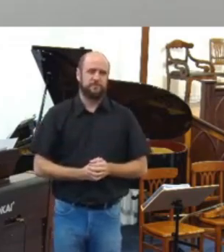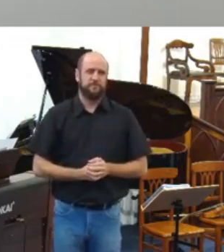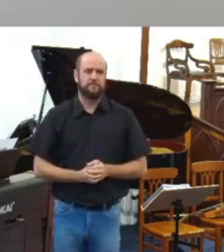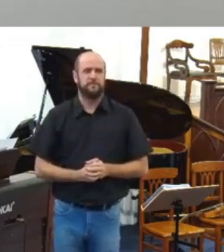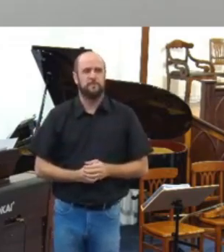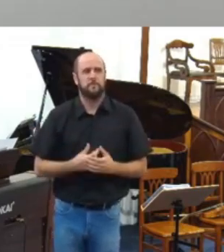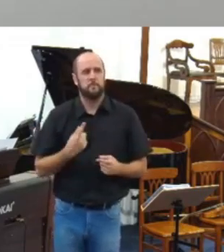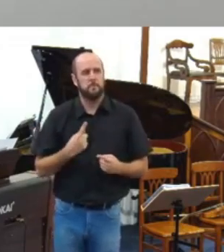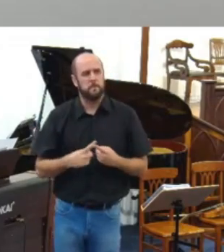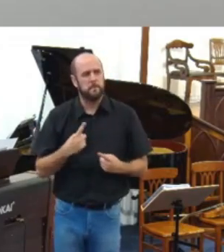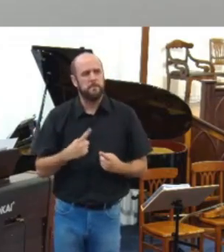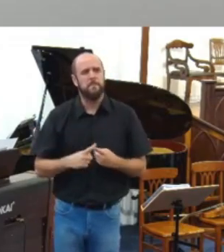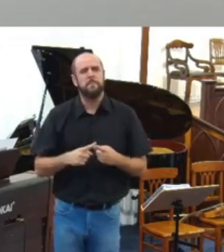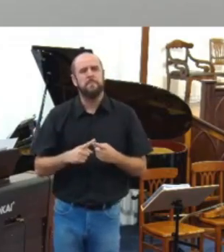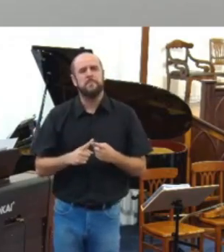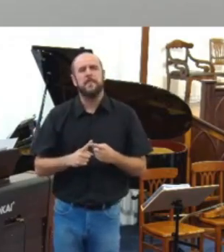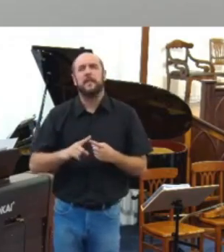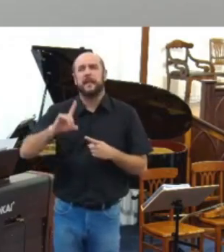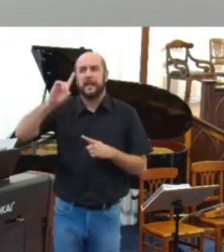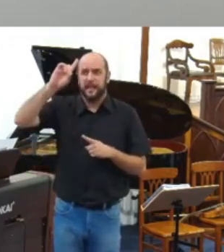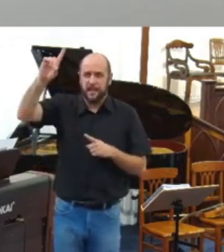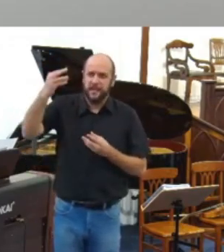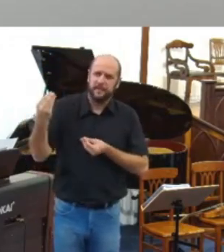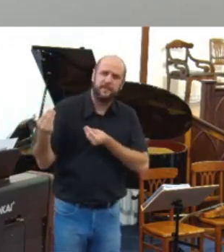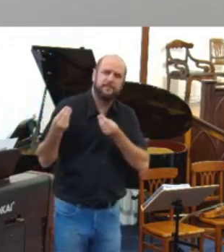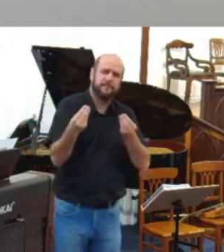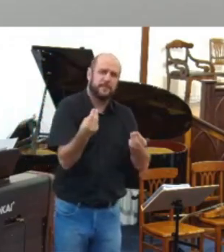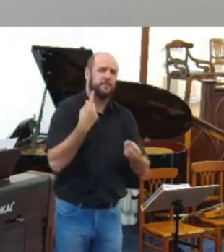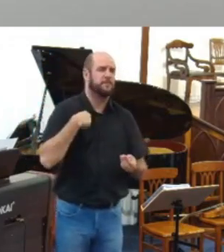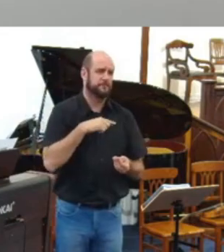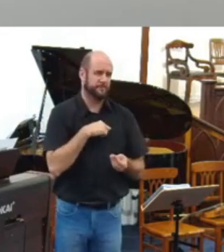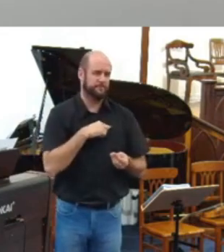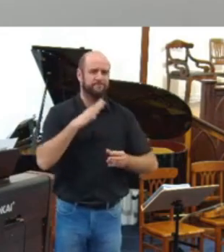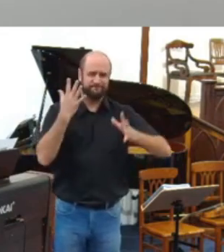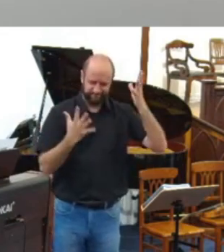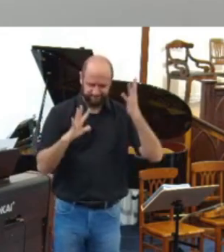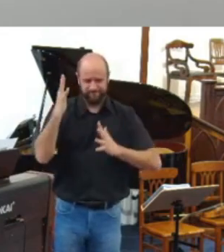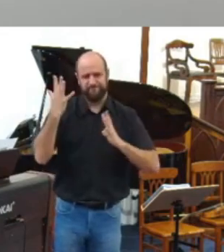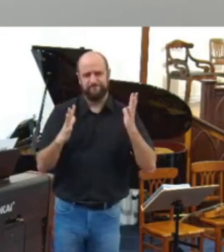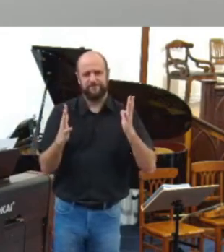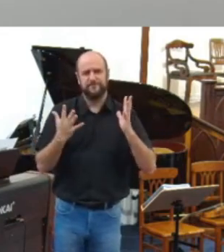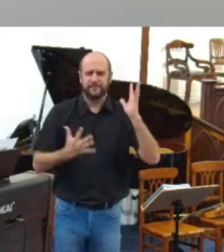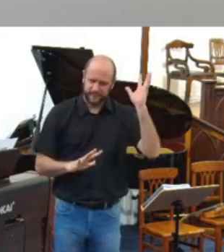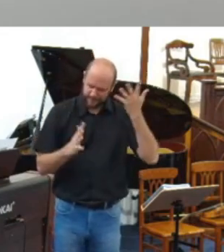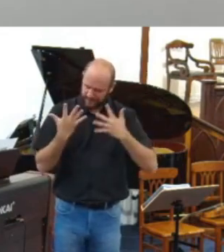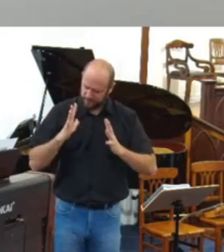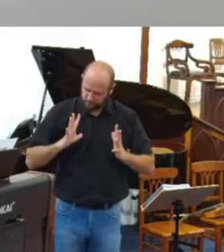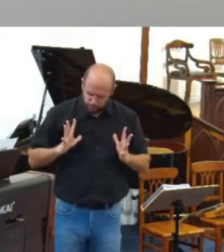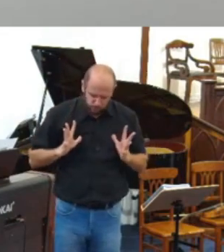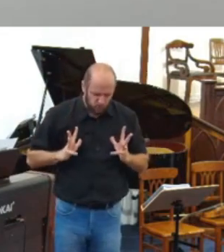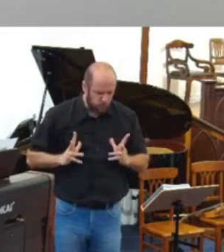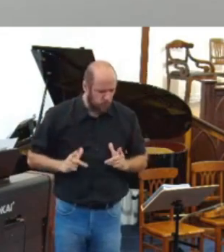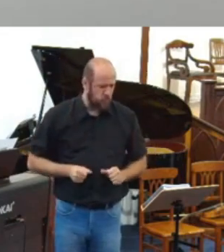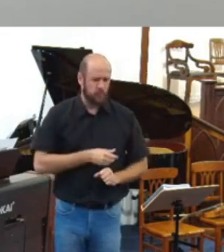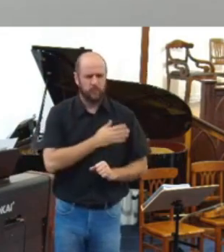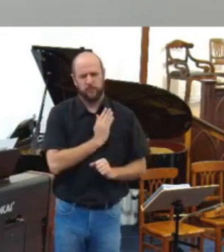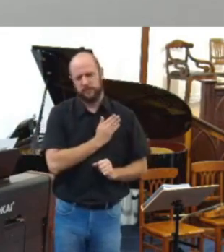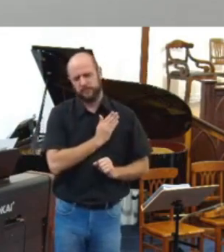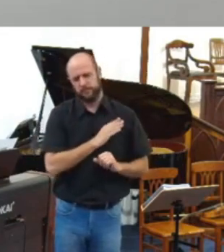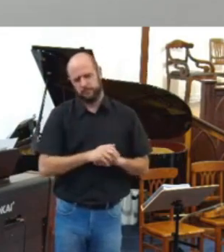Porque isso foi estabelecido por Ele, veio dEle. Celebre isso. Celebre de todo o seu